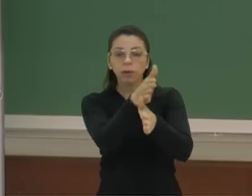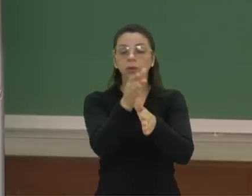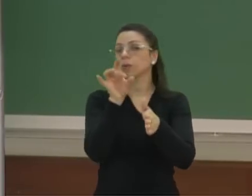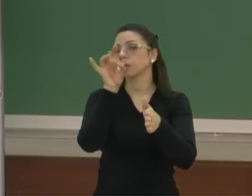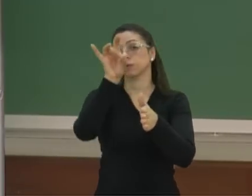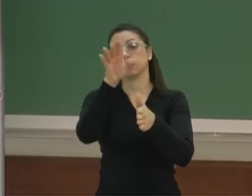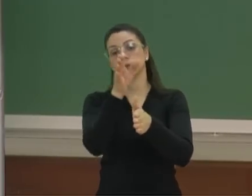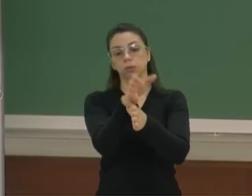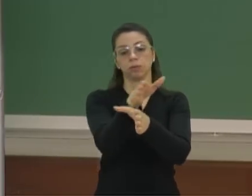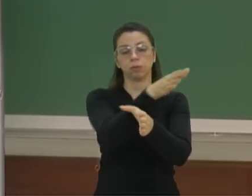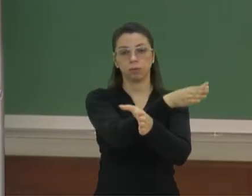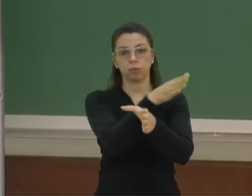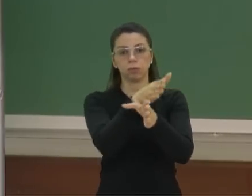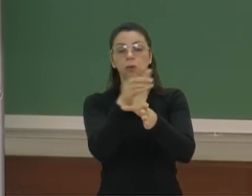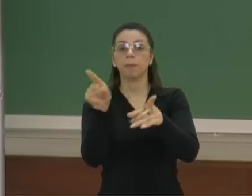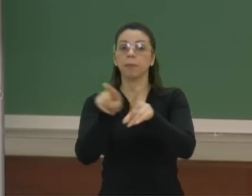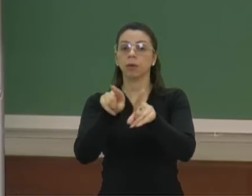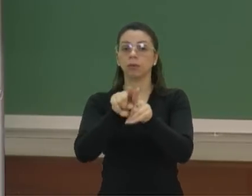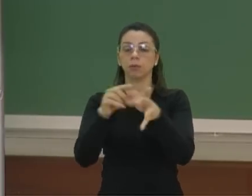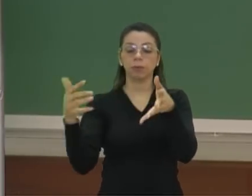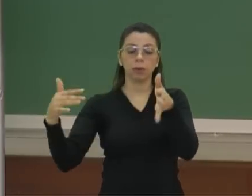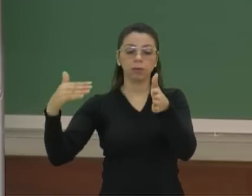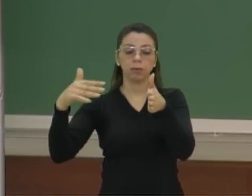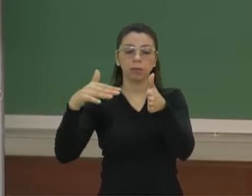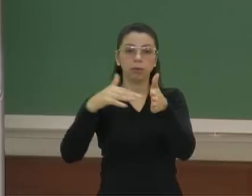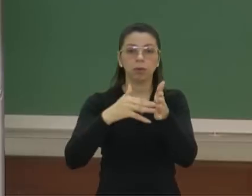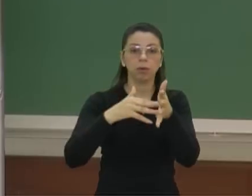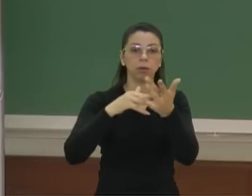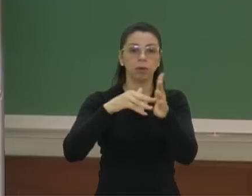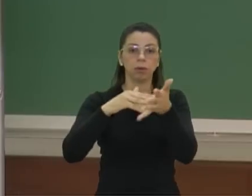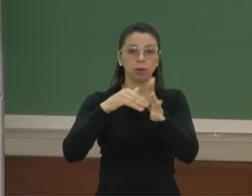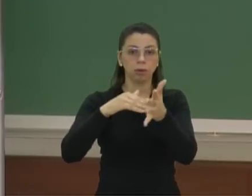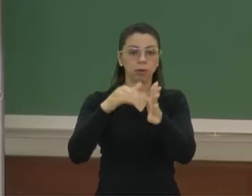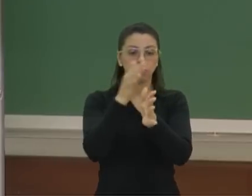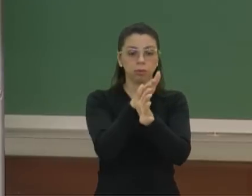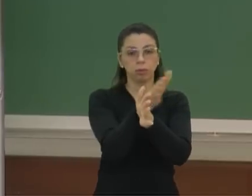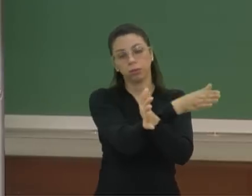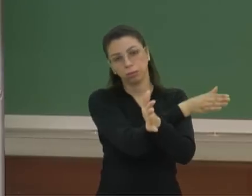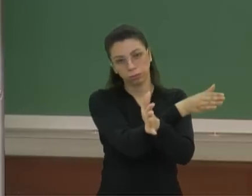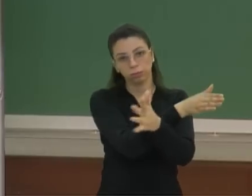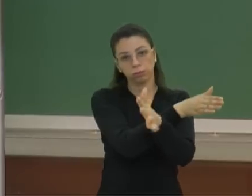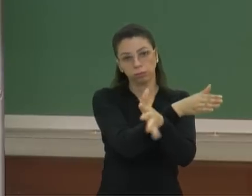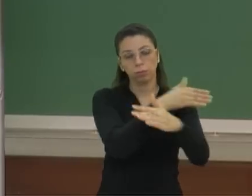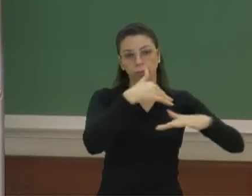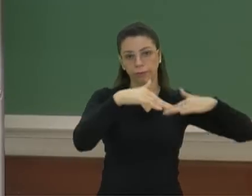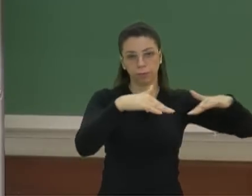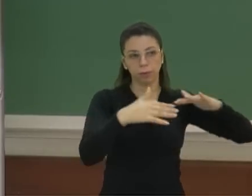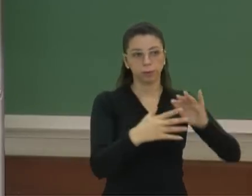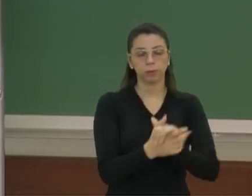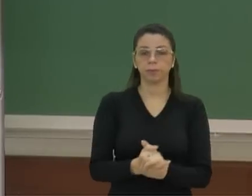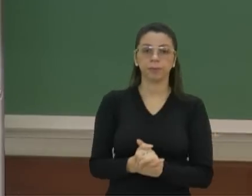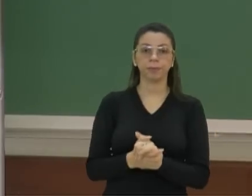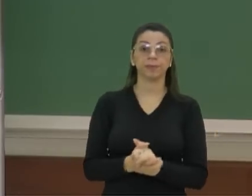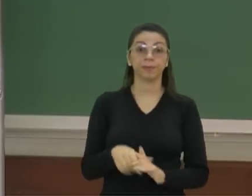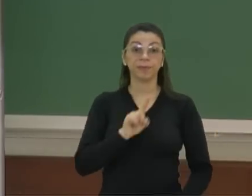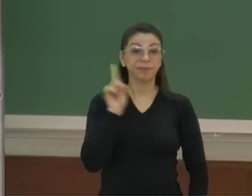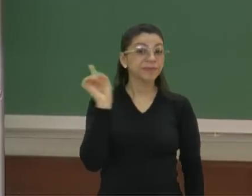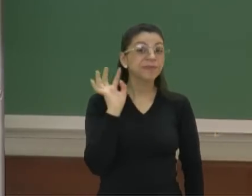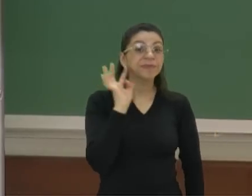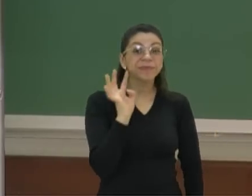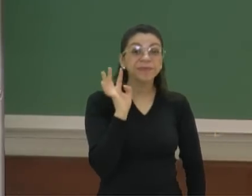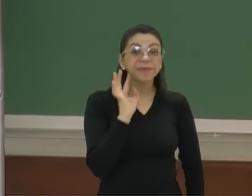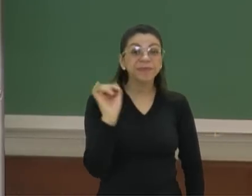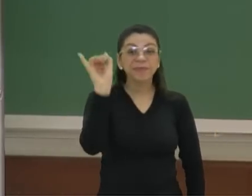essa separação, fazer a transmissão do impulso, né, da onda sonora. Bom, olha que legal essa imagem que eu trago